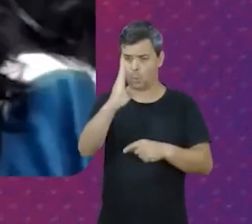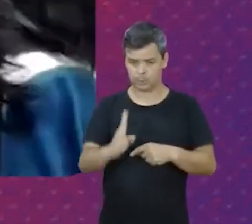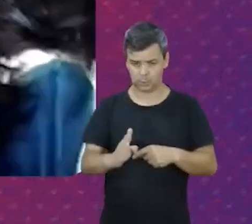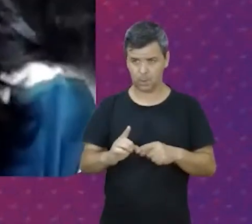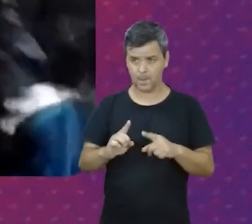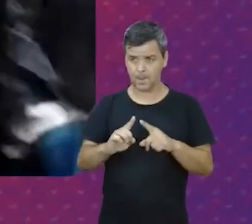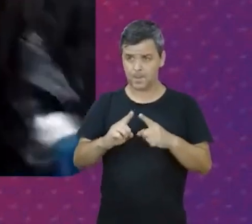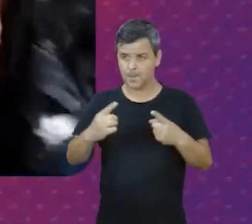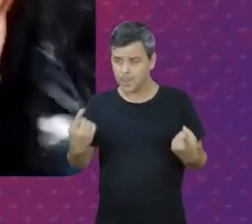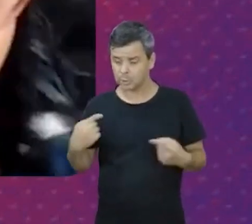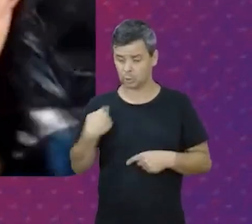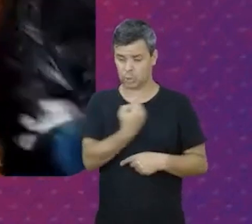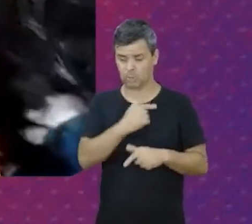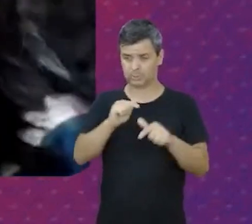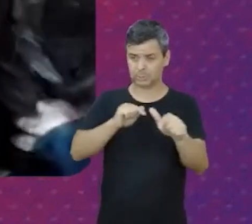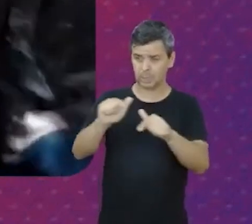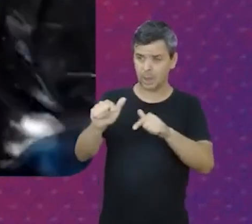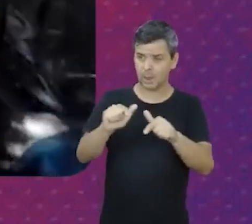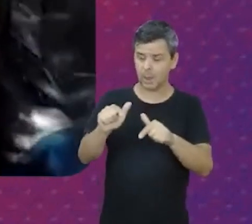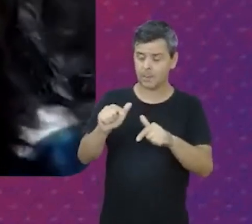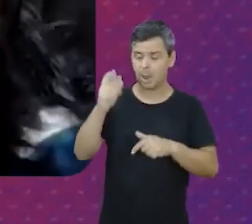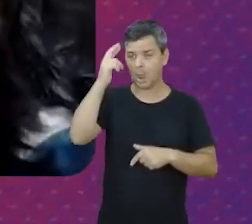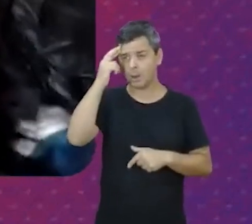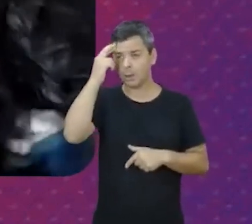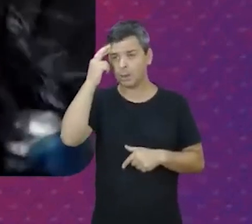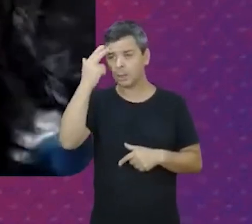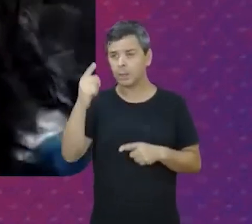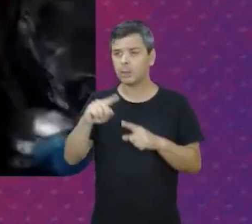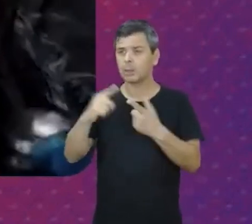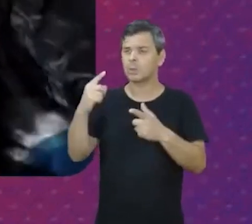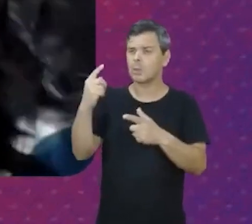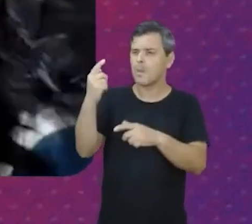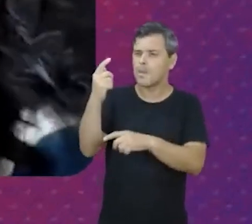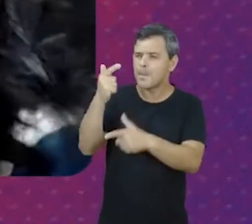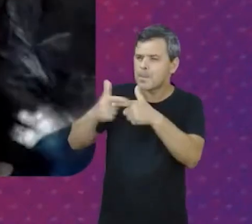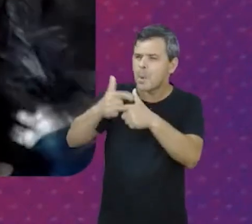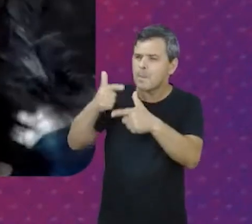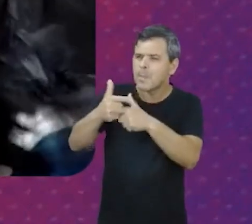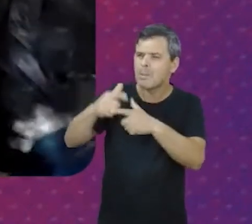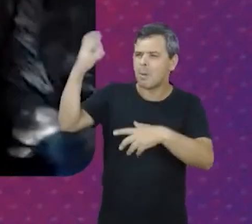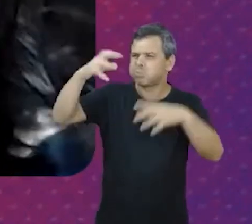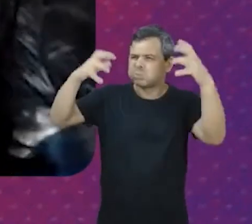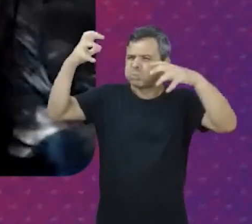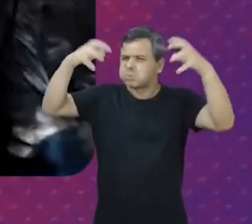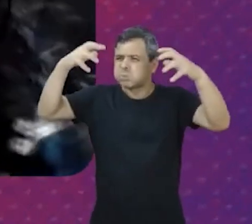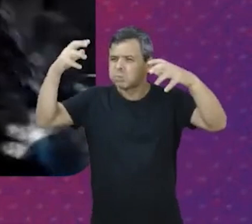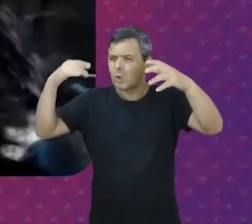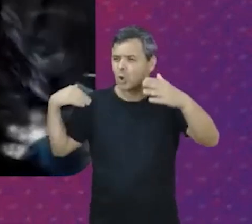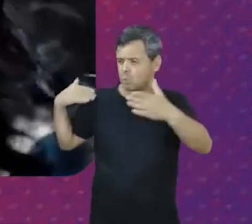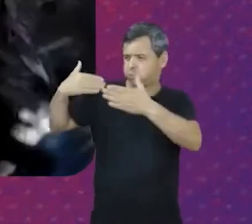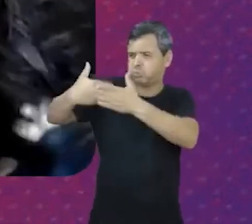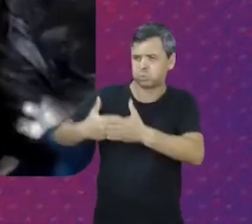mas a gente tem trabalhado muito para poder refletir sobre essa crise ambiental, né, que a gente anda vivendo nos